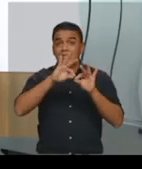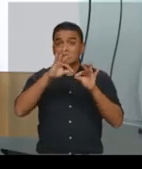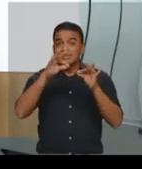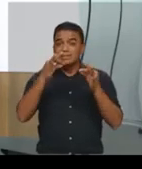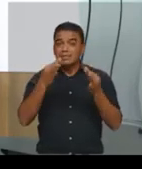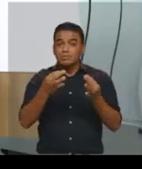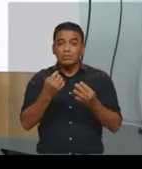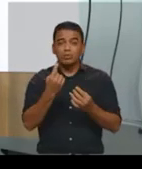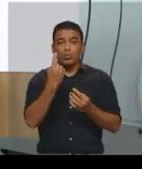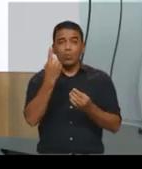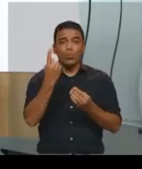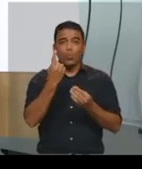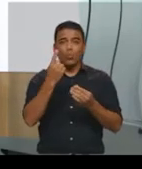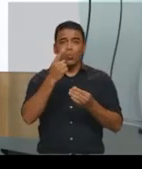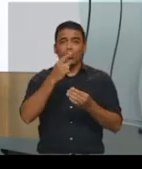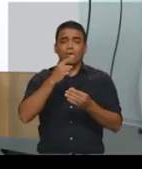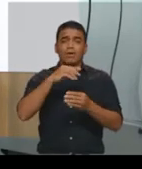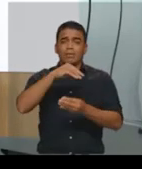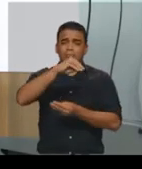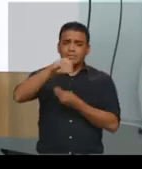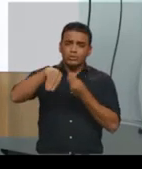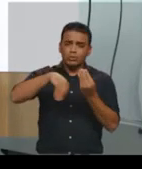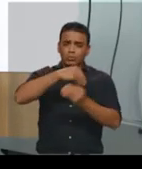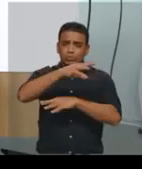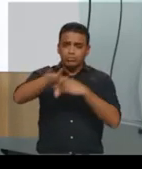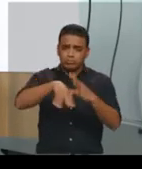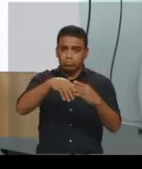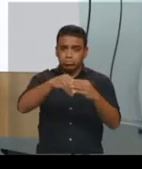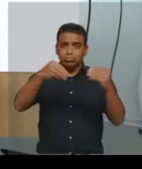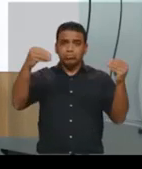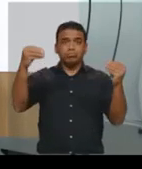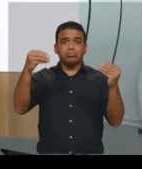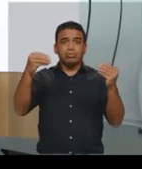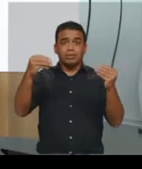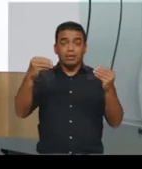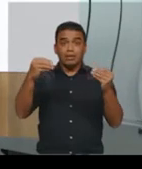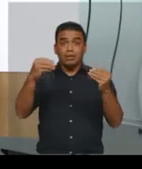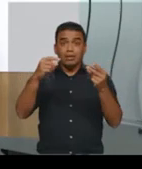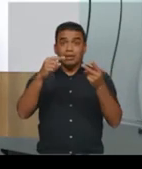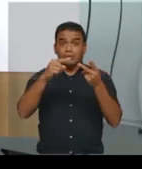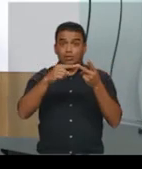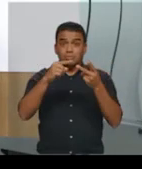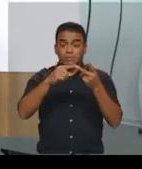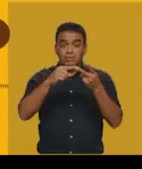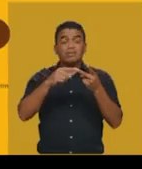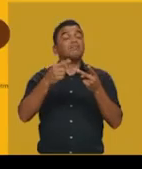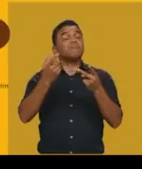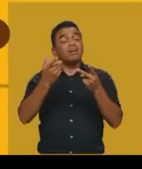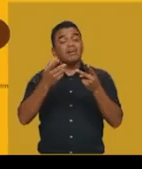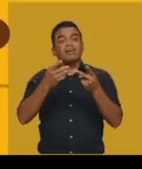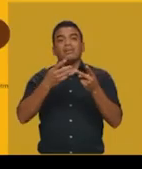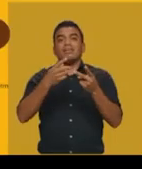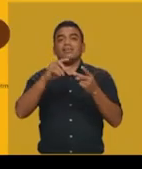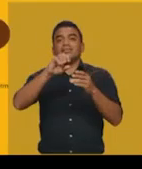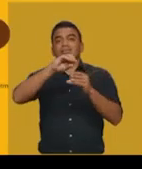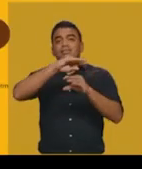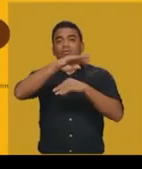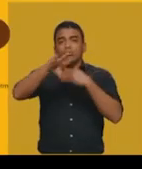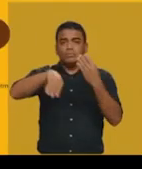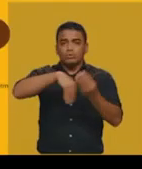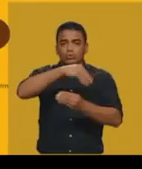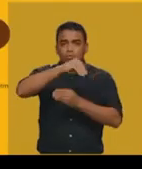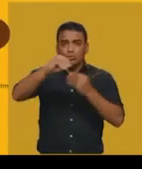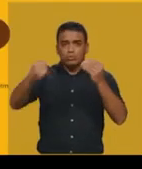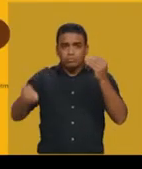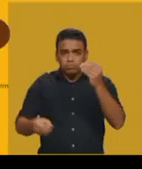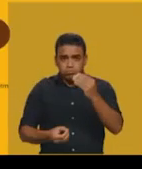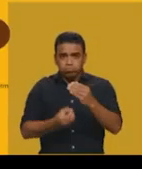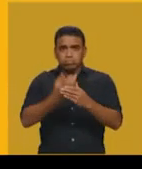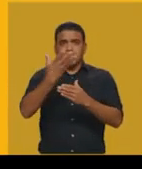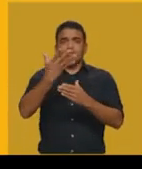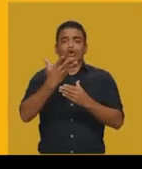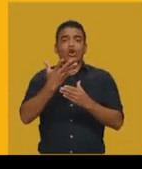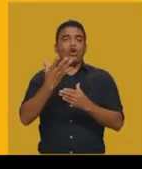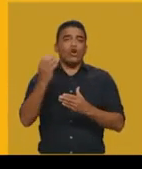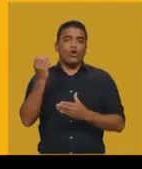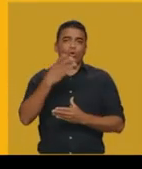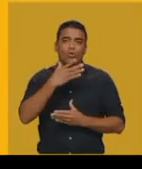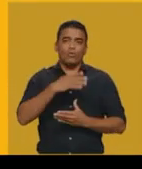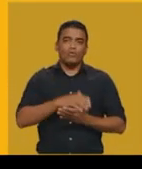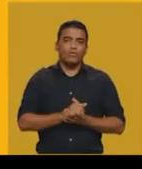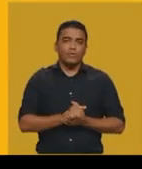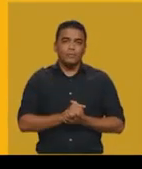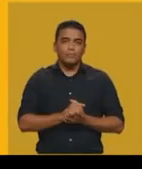e substância composta é quando eu tenho mais de um elemento. Vamos observar isso? Então, eu trouxe aqui para vocês a